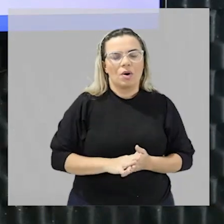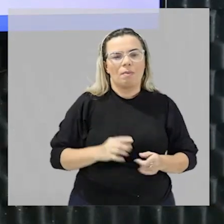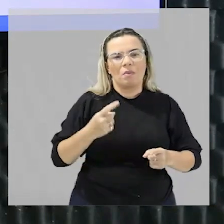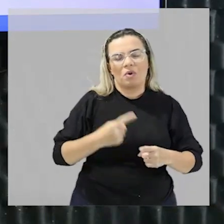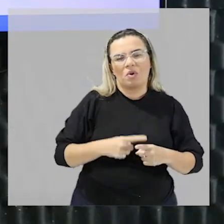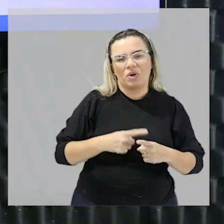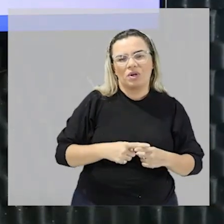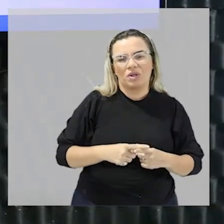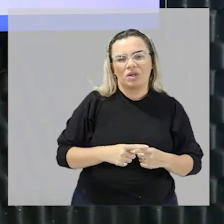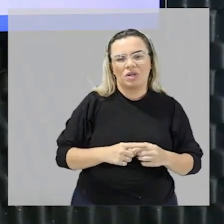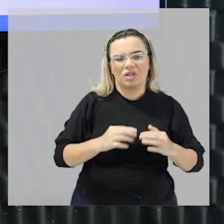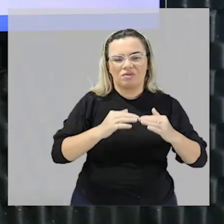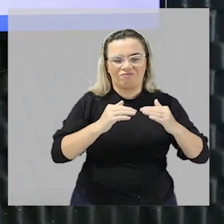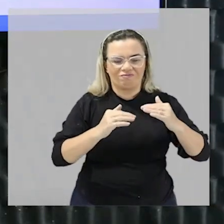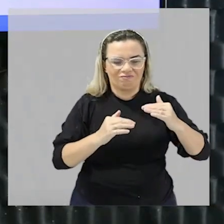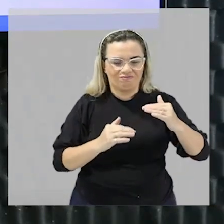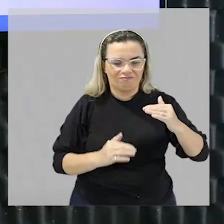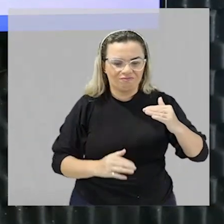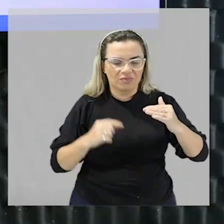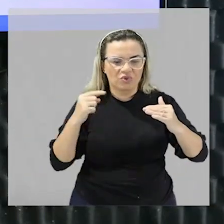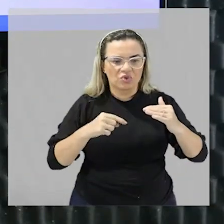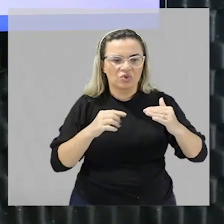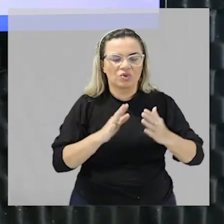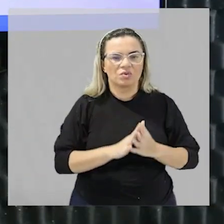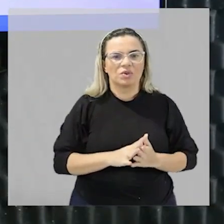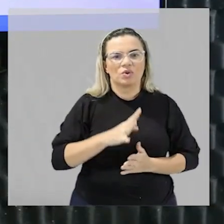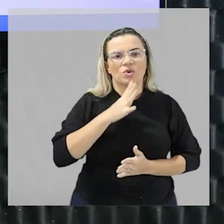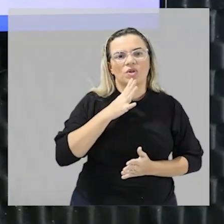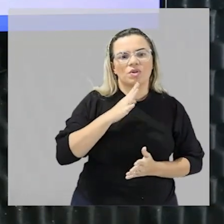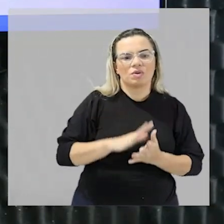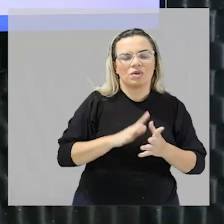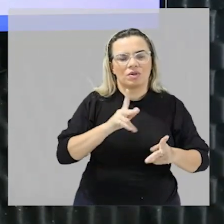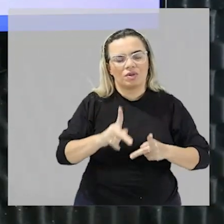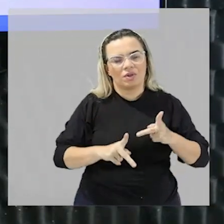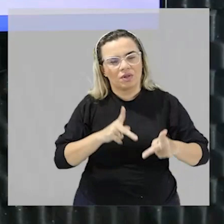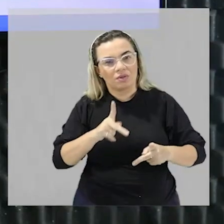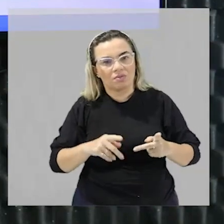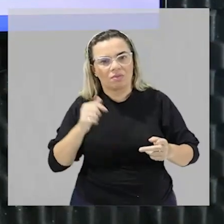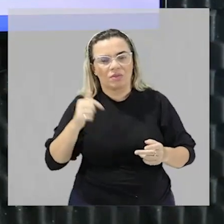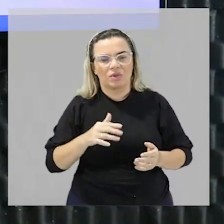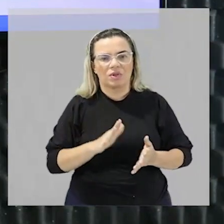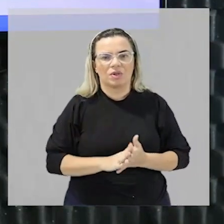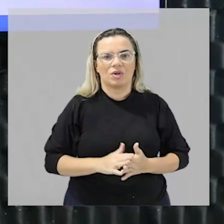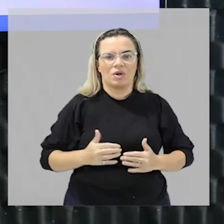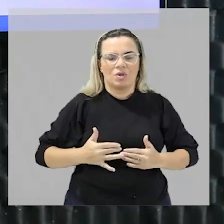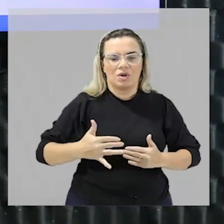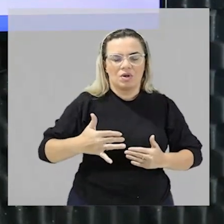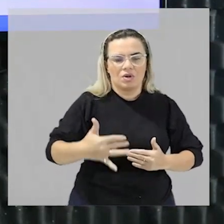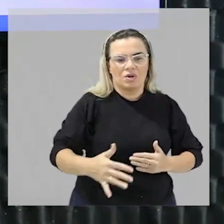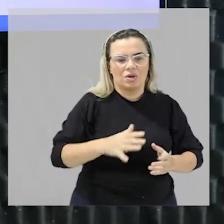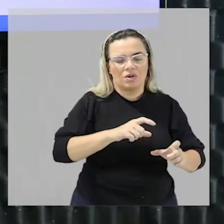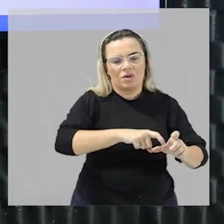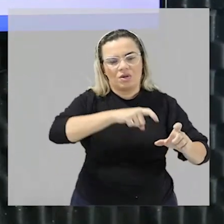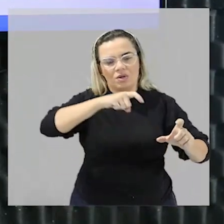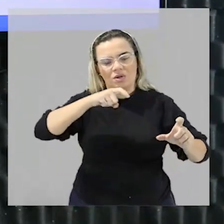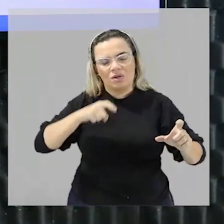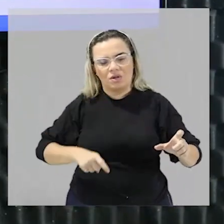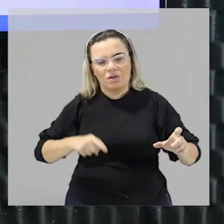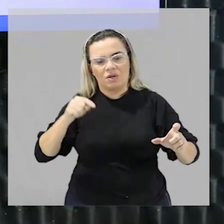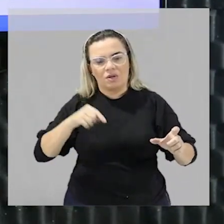Ele teve uma certa popularidade, né? Porém, o processo de independência seria